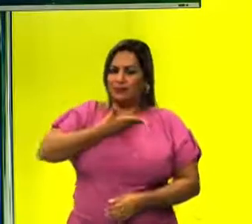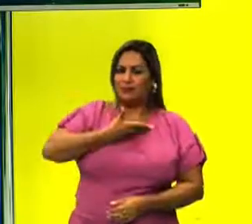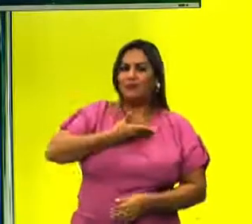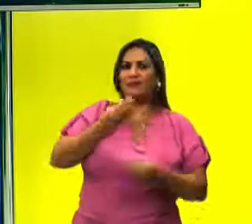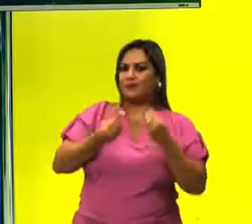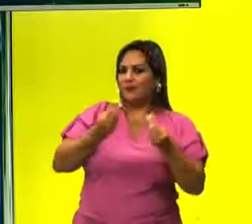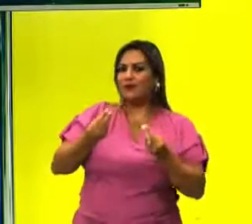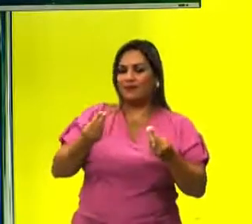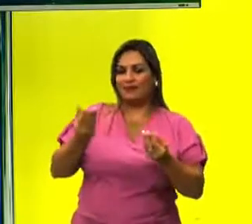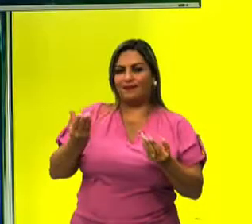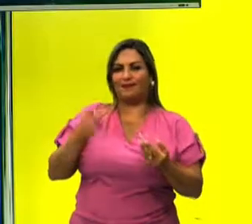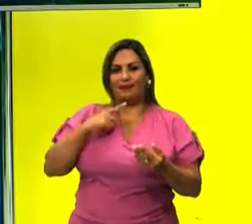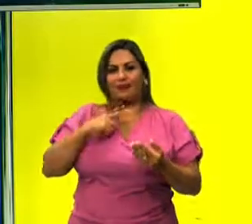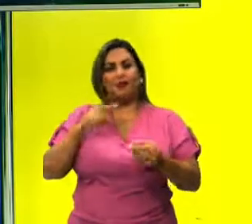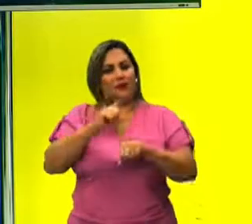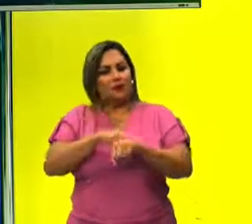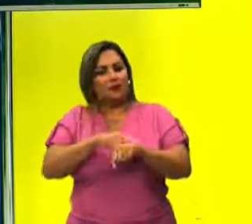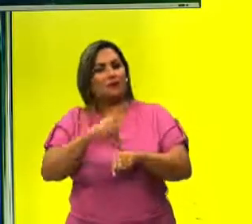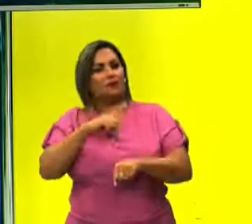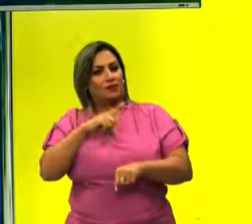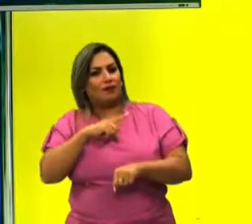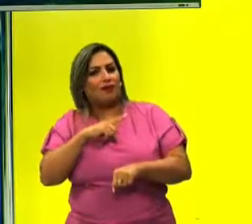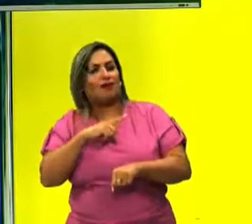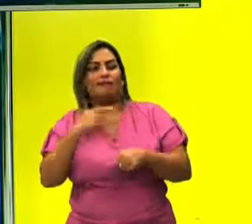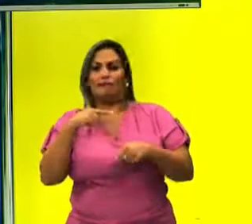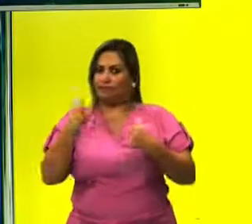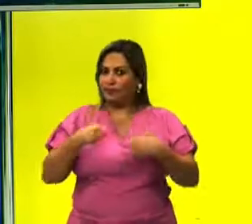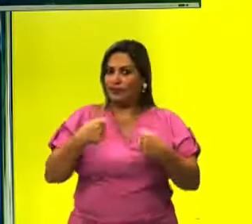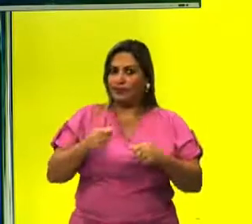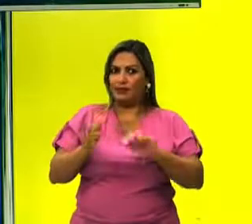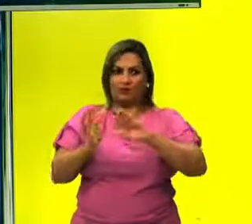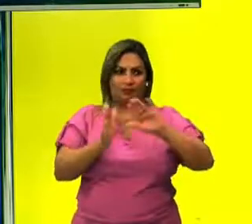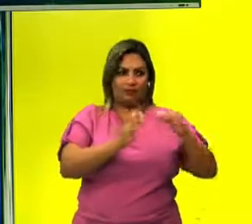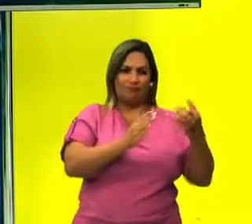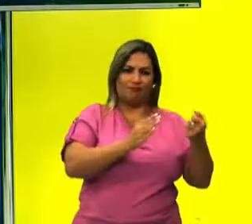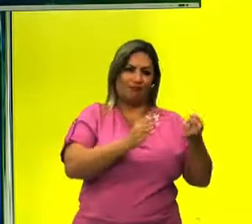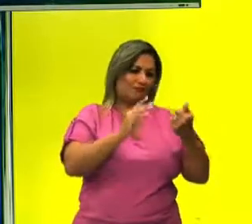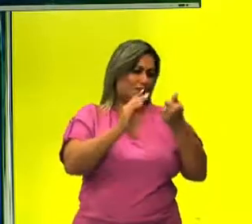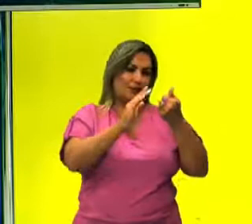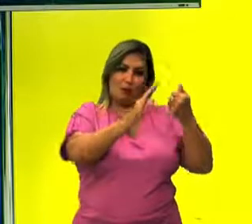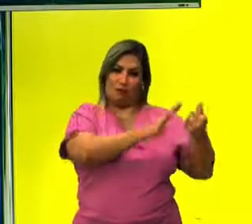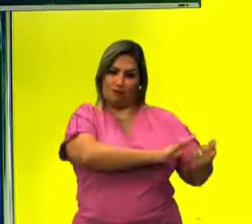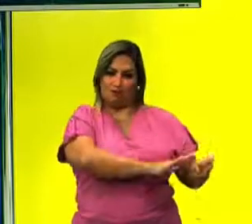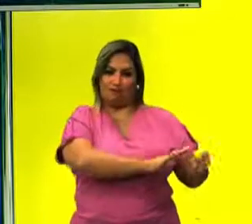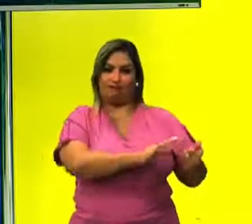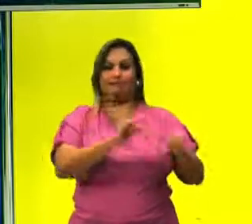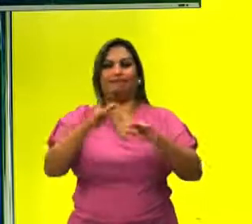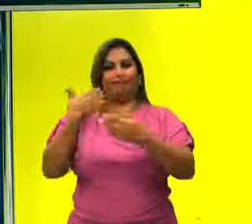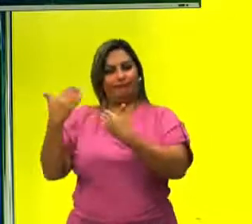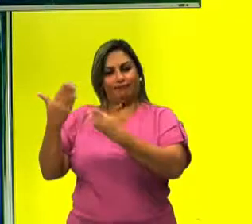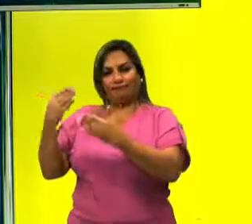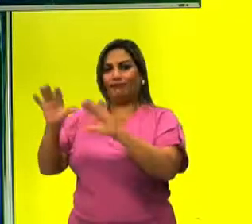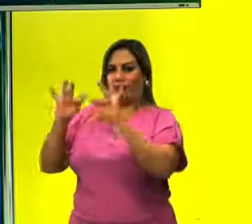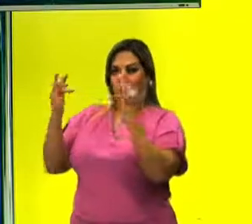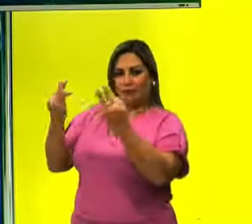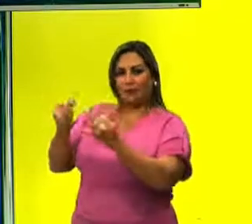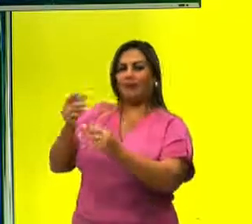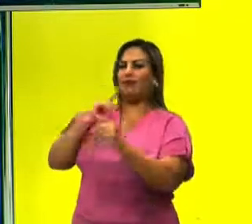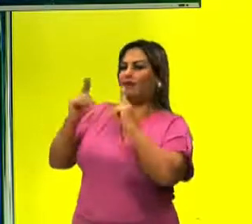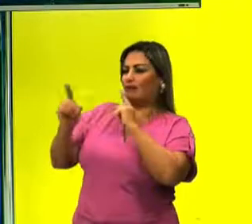amigos. Então, há determinados momentos que nós precisamos deixar de lado um pouquinho o celular para conviver.